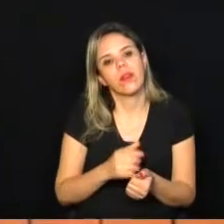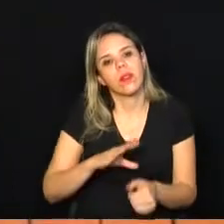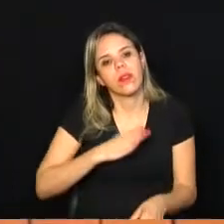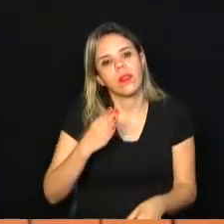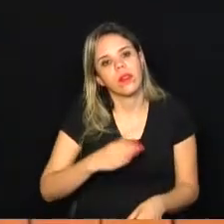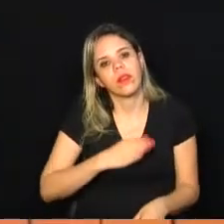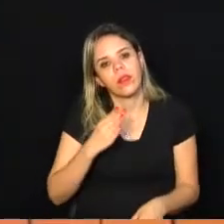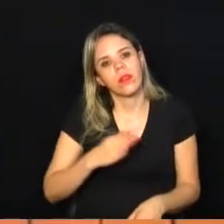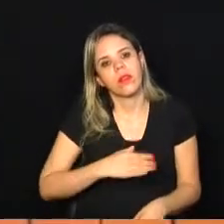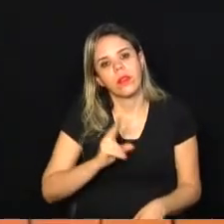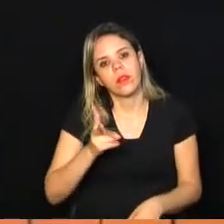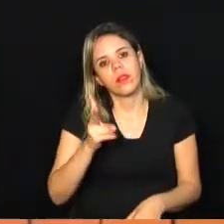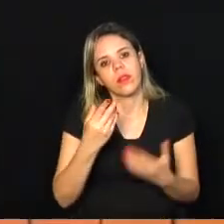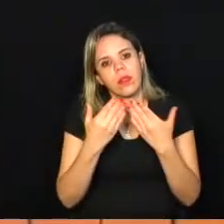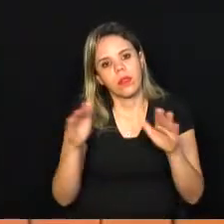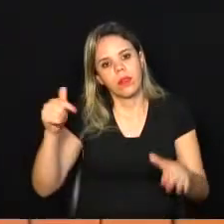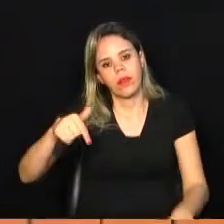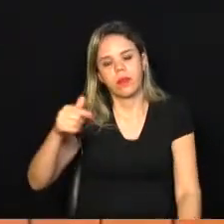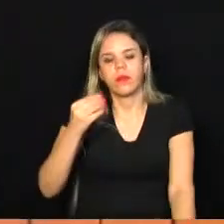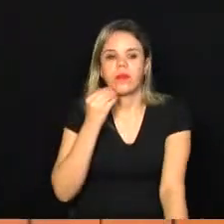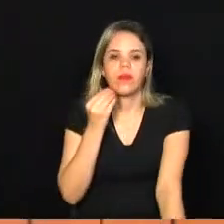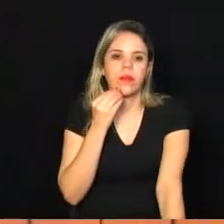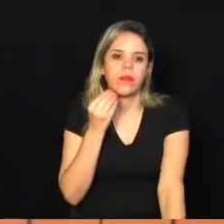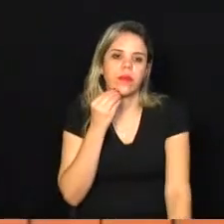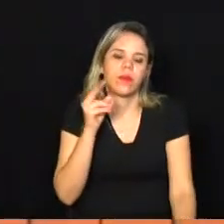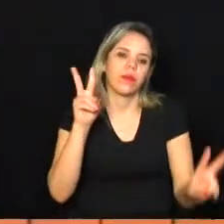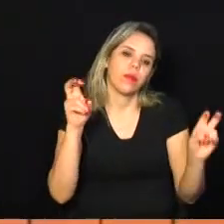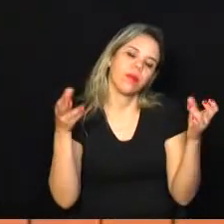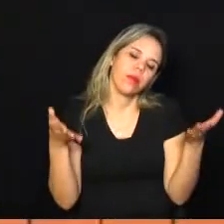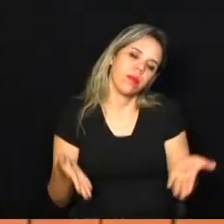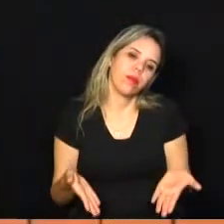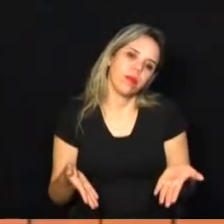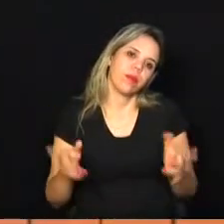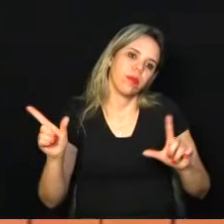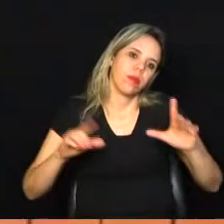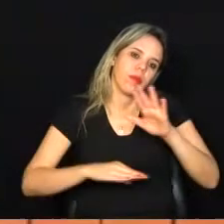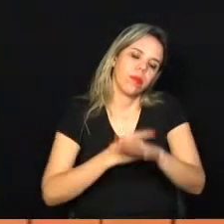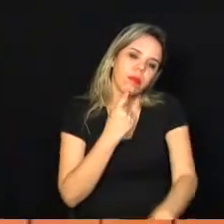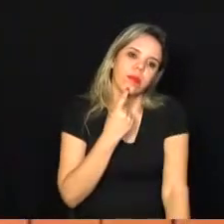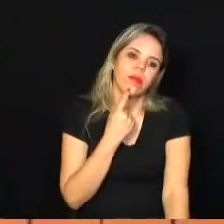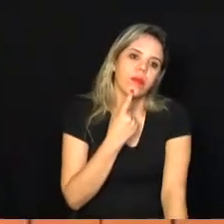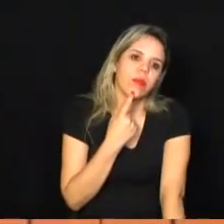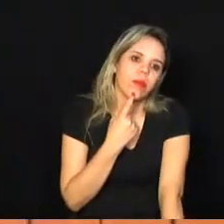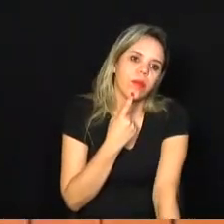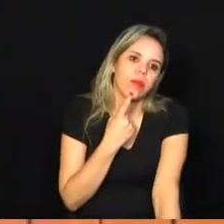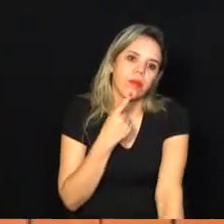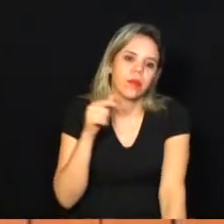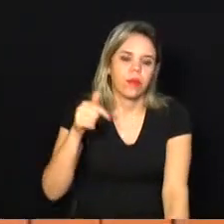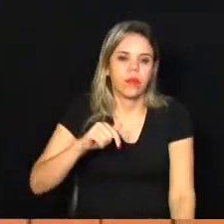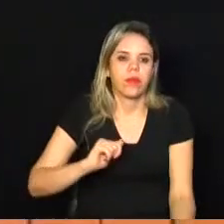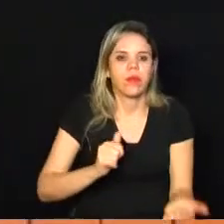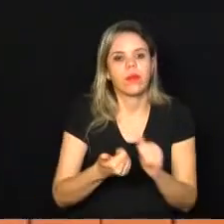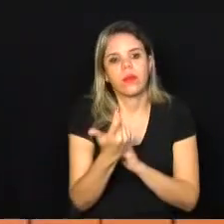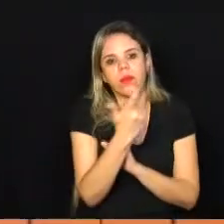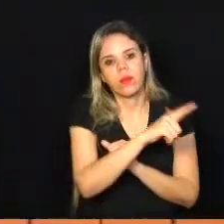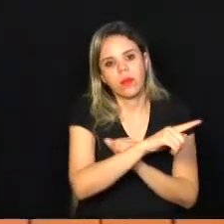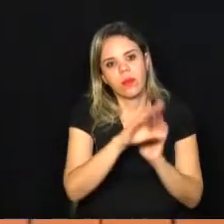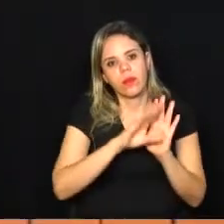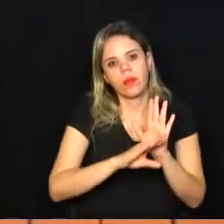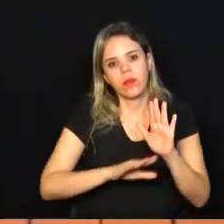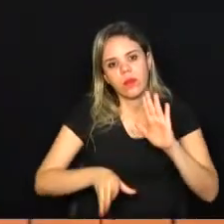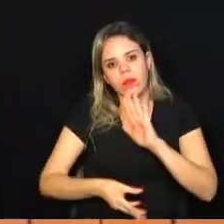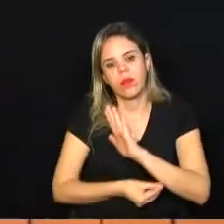e sempre abrindo espaço para este assunto aqui na TV Câmara Campinas, seja aqui no Mais Esportes ou no